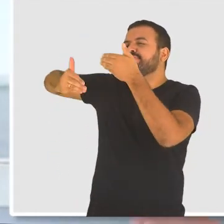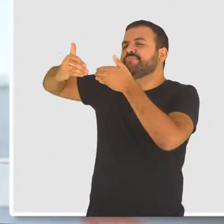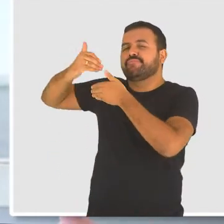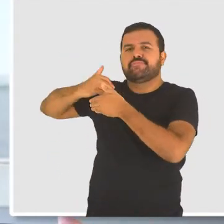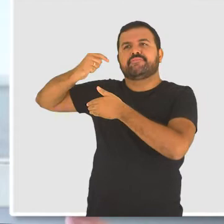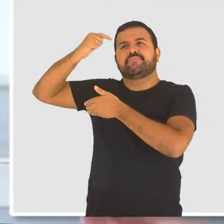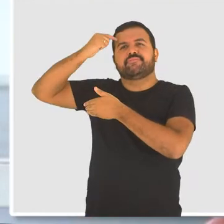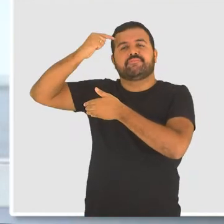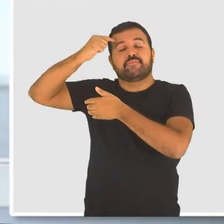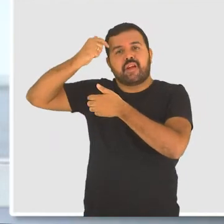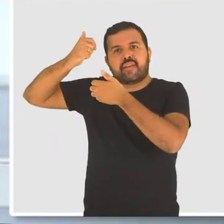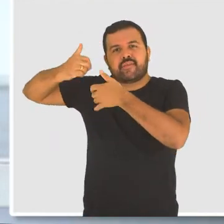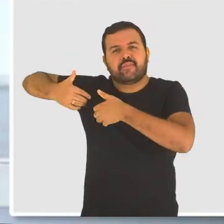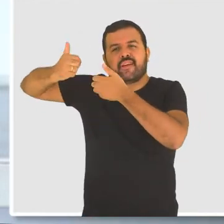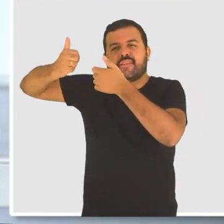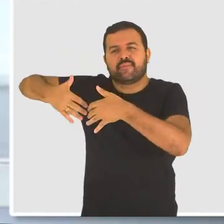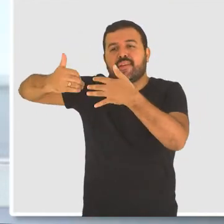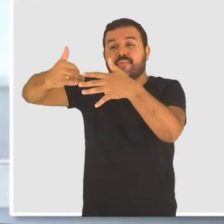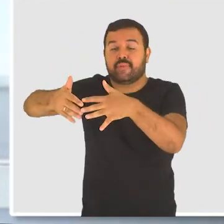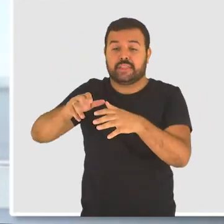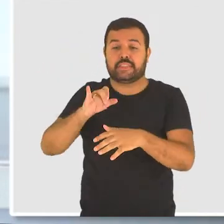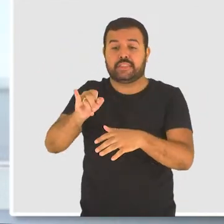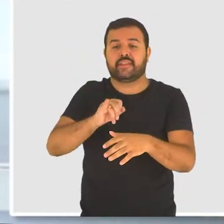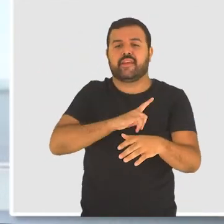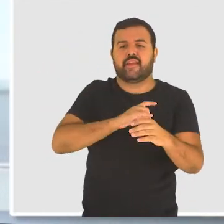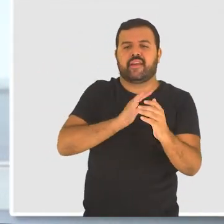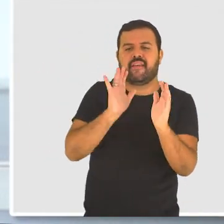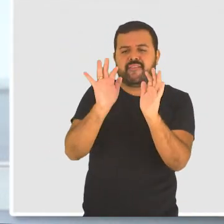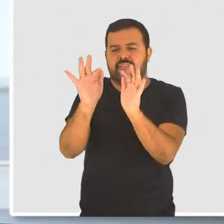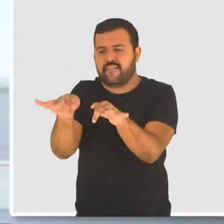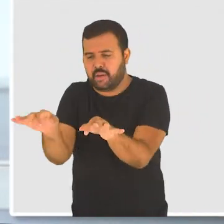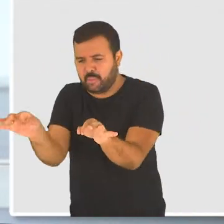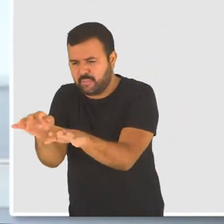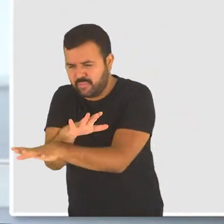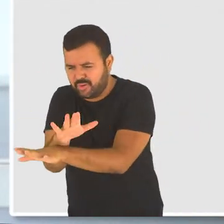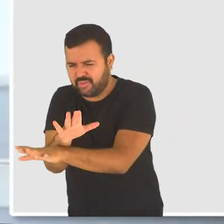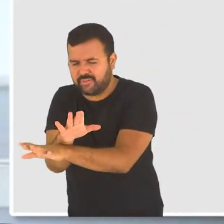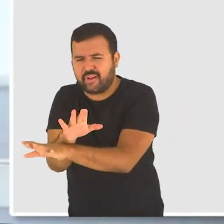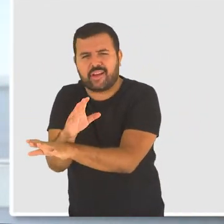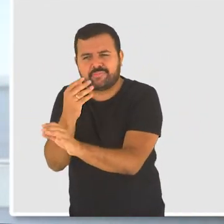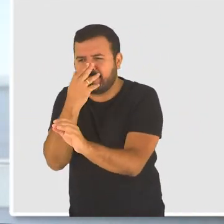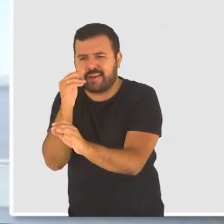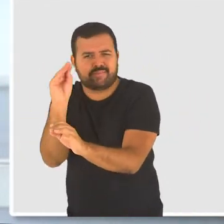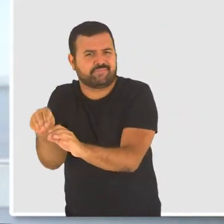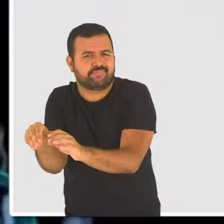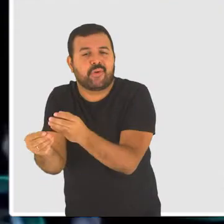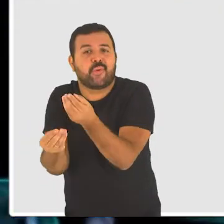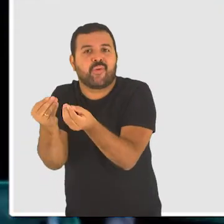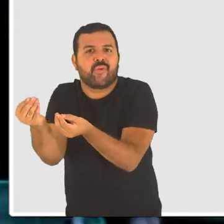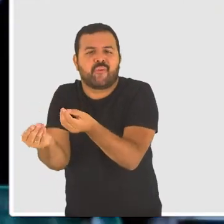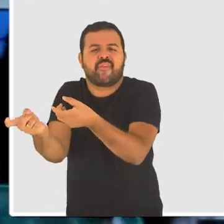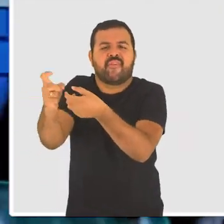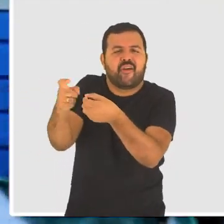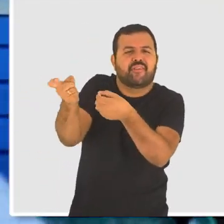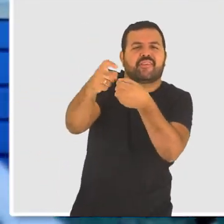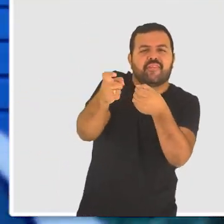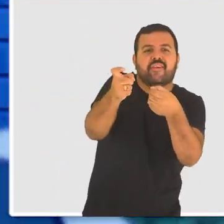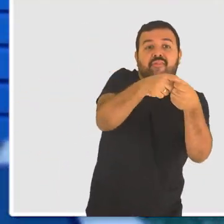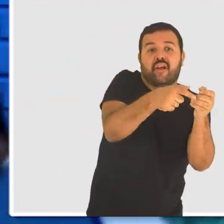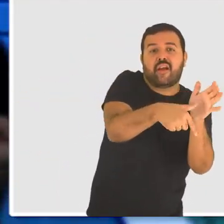e abandonou, portanto, ele precisa retomar todo o processo de construção